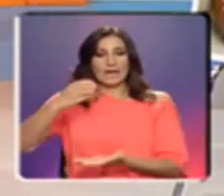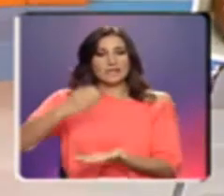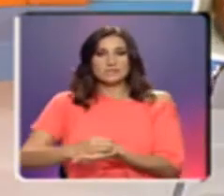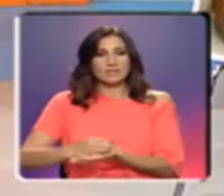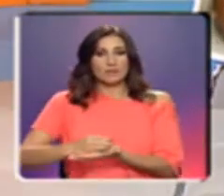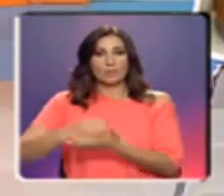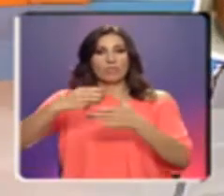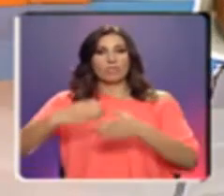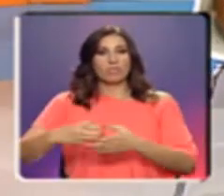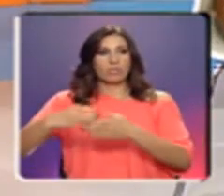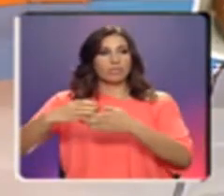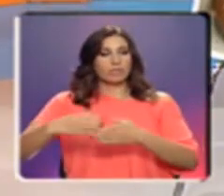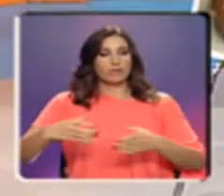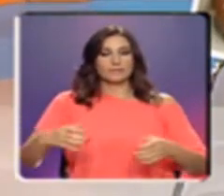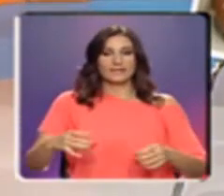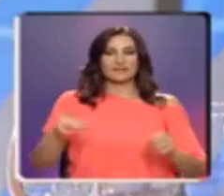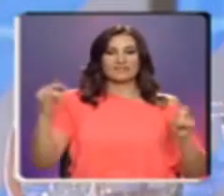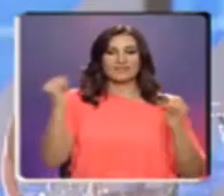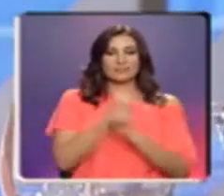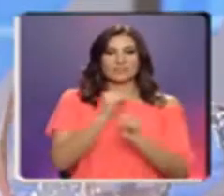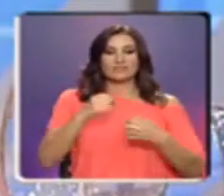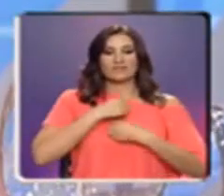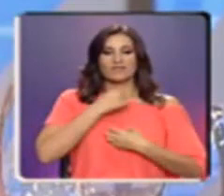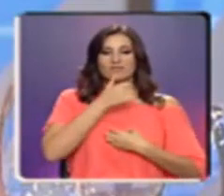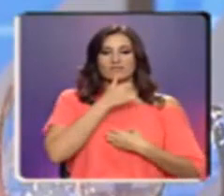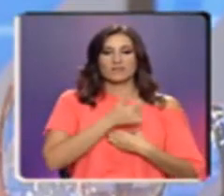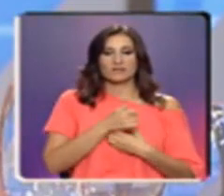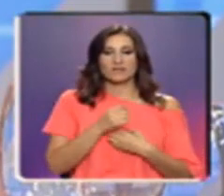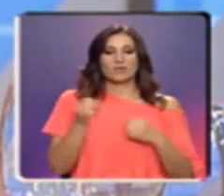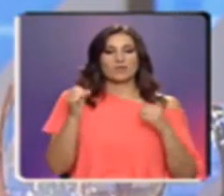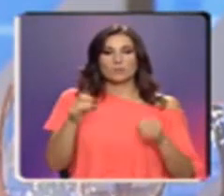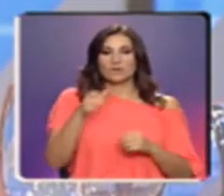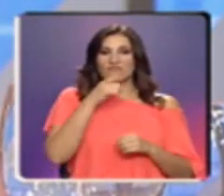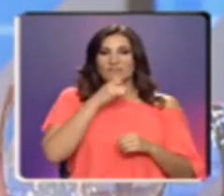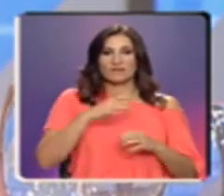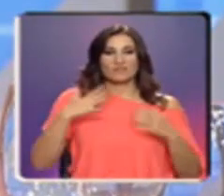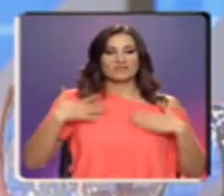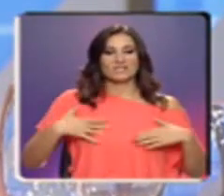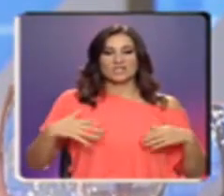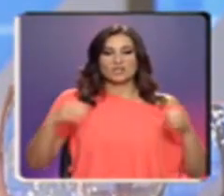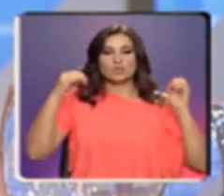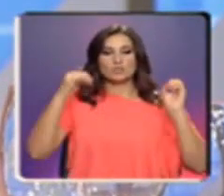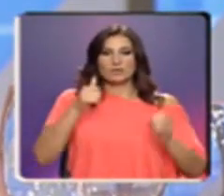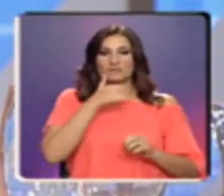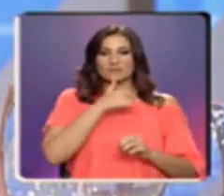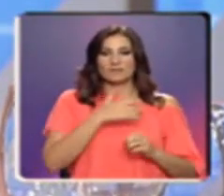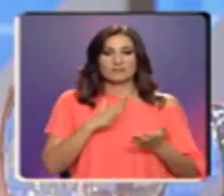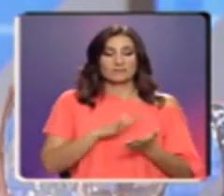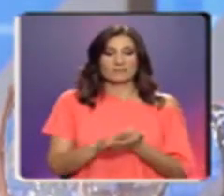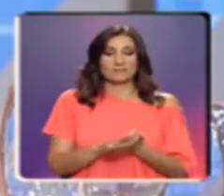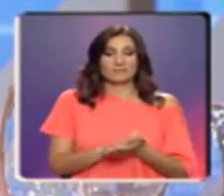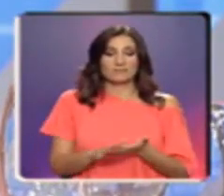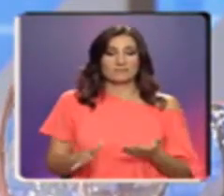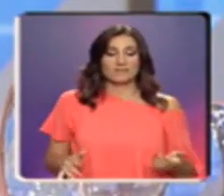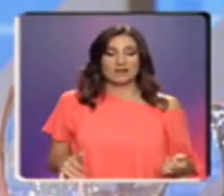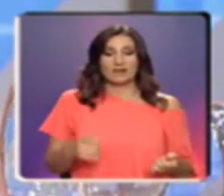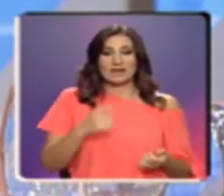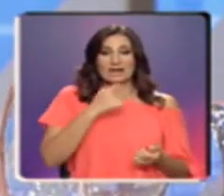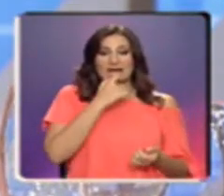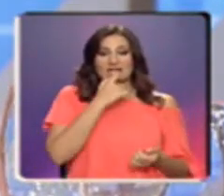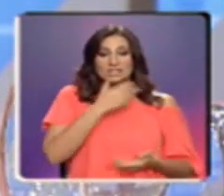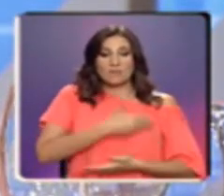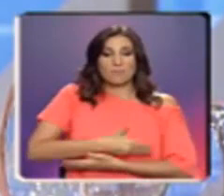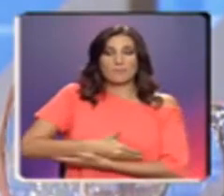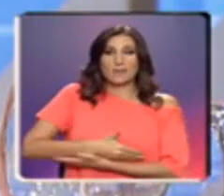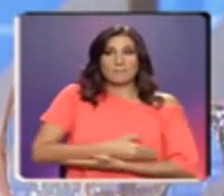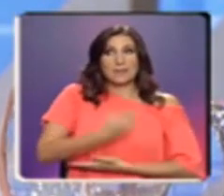Mas não, era incapaz de usar uma gravata vermelha? Eu nunca usei nada vermelho. Nunca? A não ser que quando era